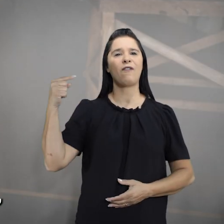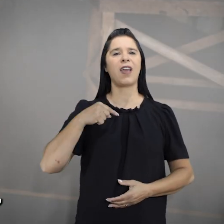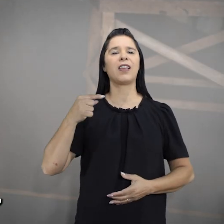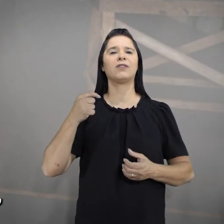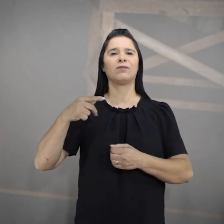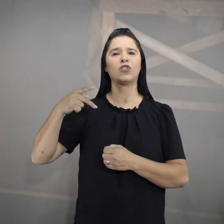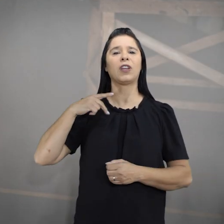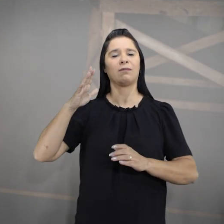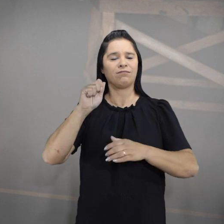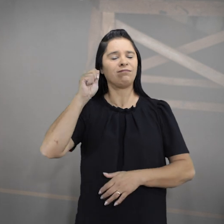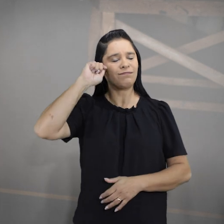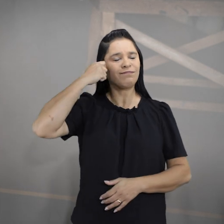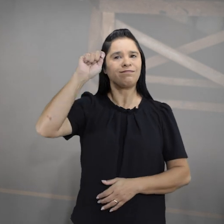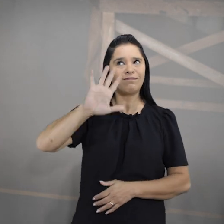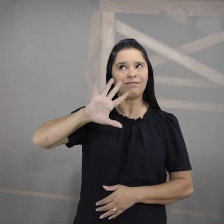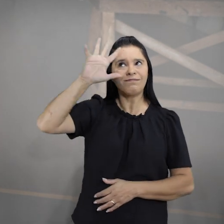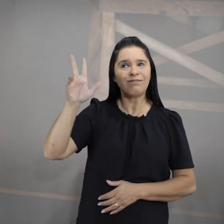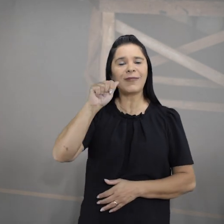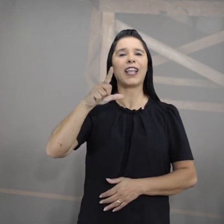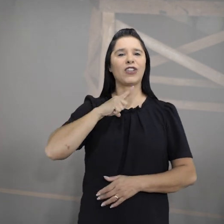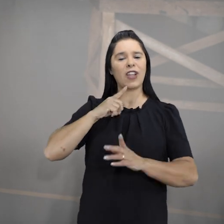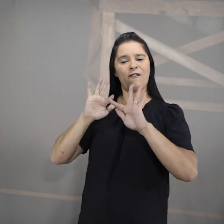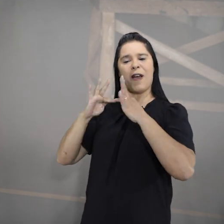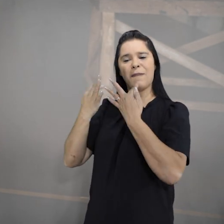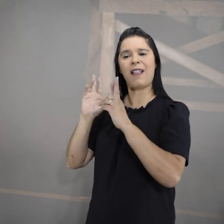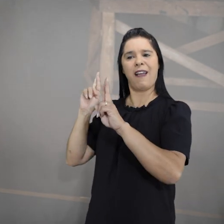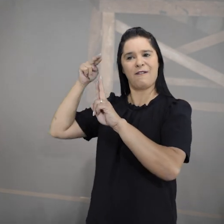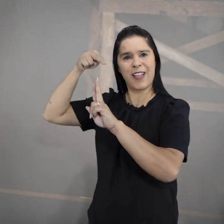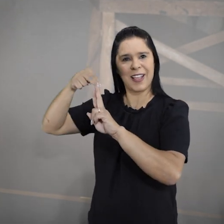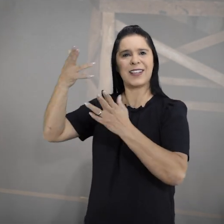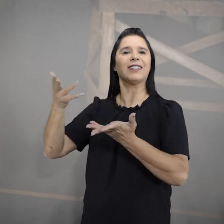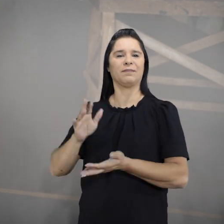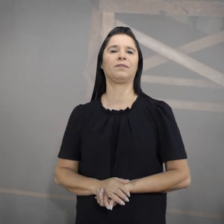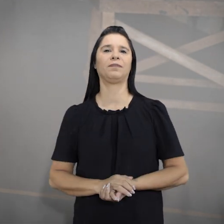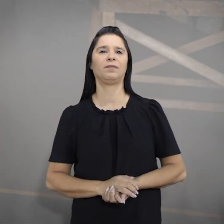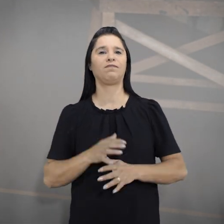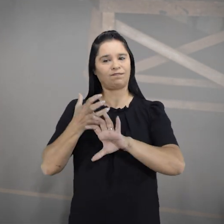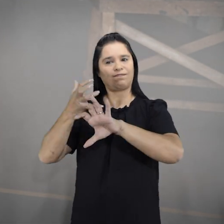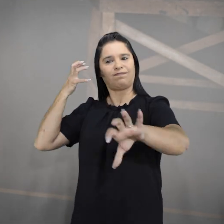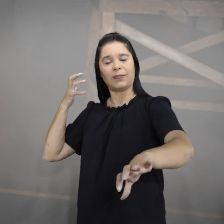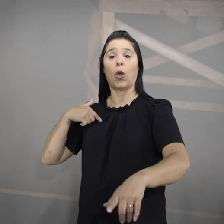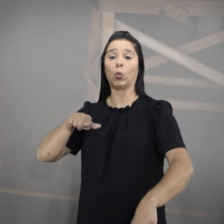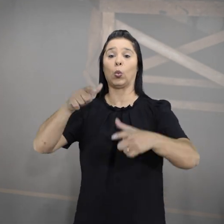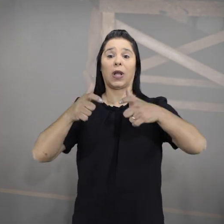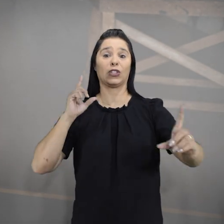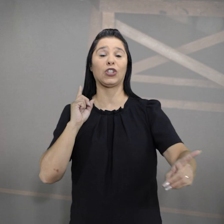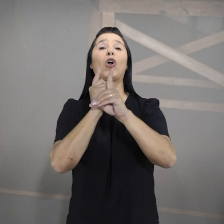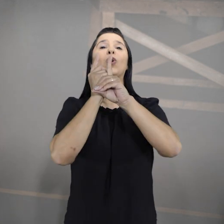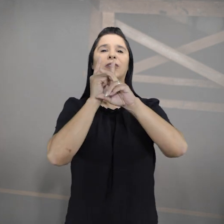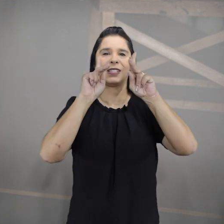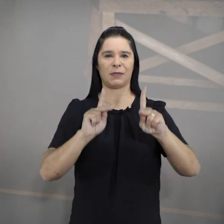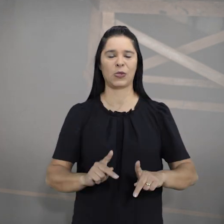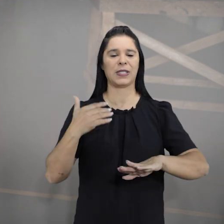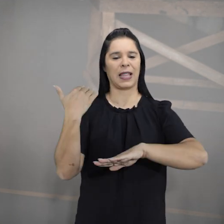diversas nações africanas, muitas vezes tinham suas famílias desagregadas, enfim. Era um local de encontro dessas